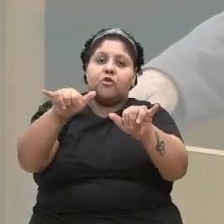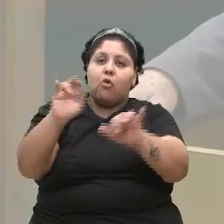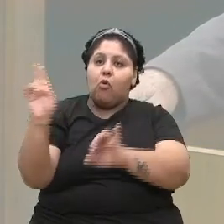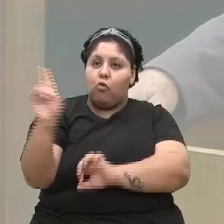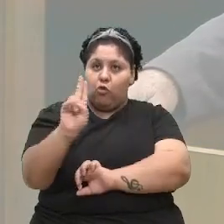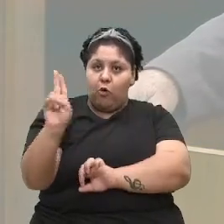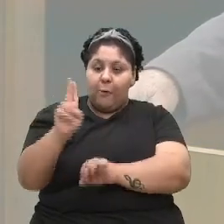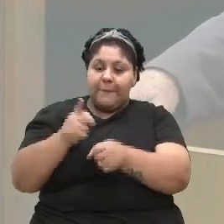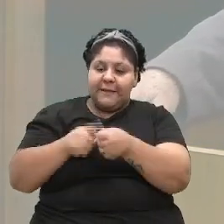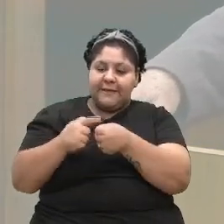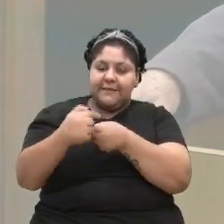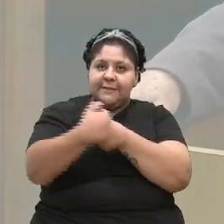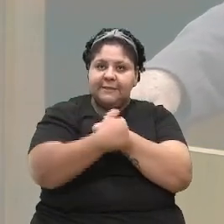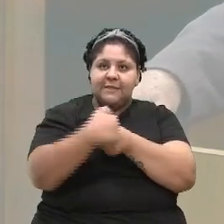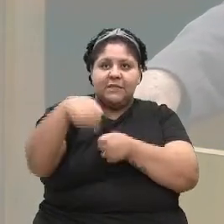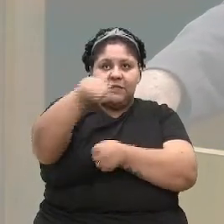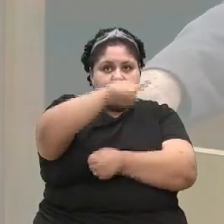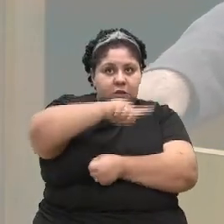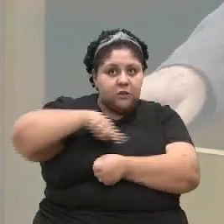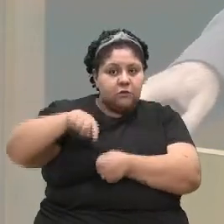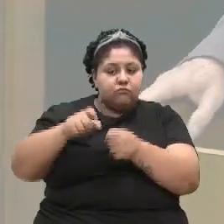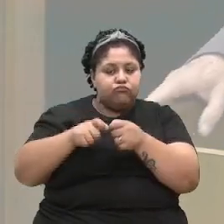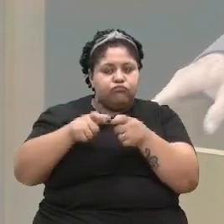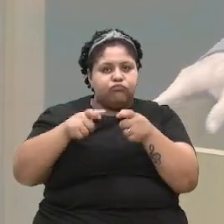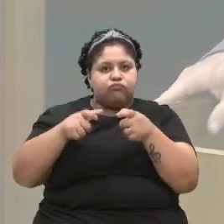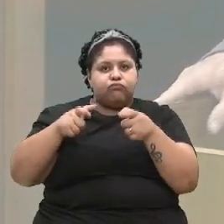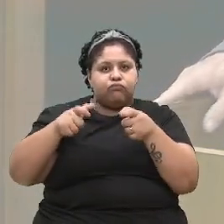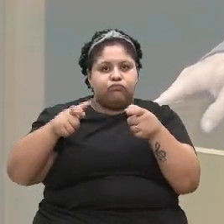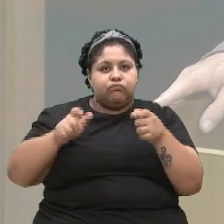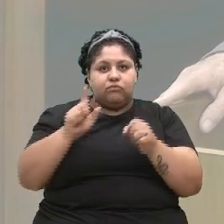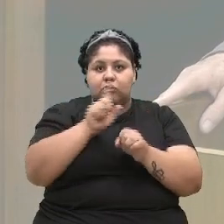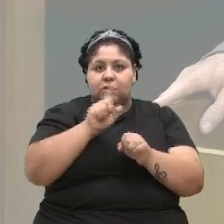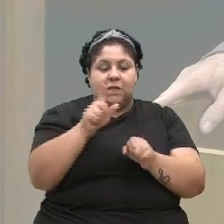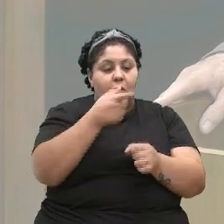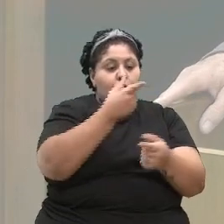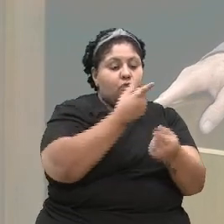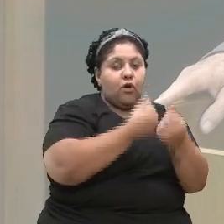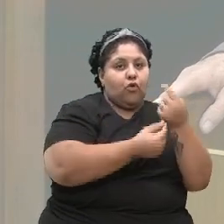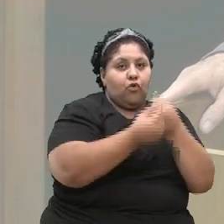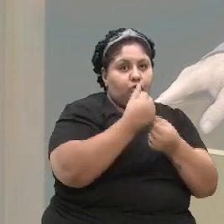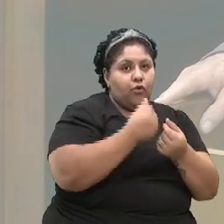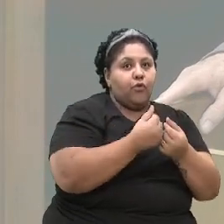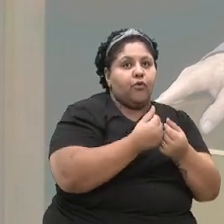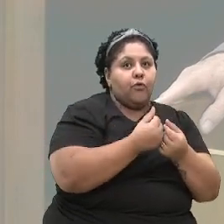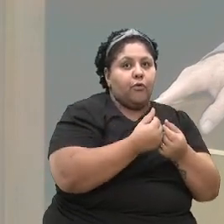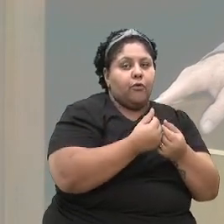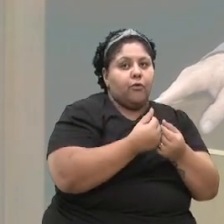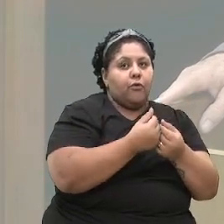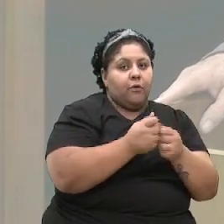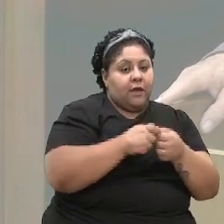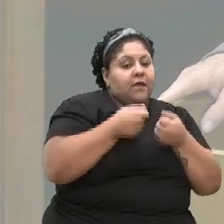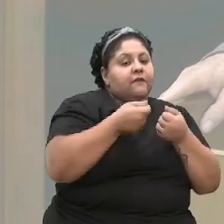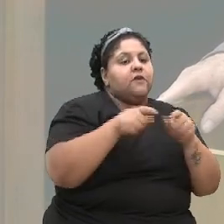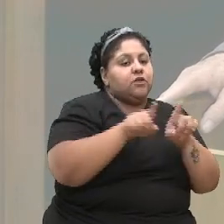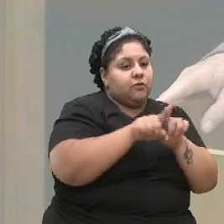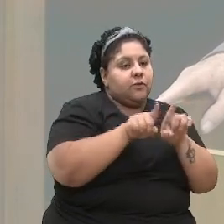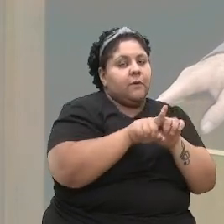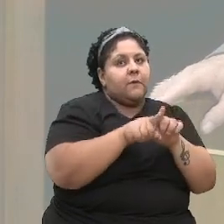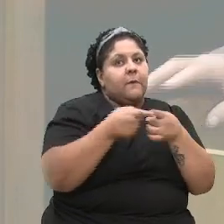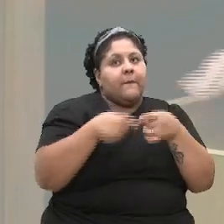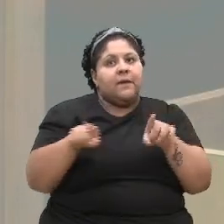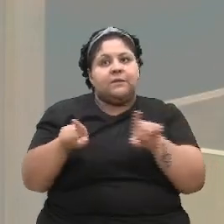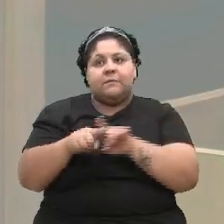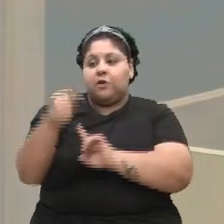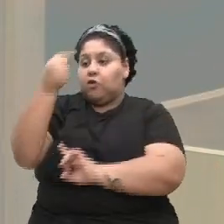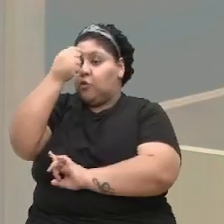nossa cidade, e a nossa cidade cresce, não só no fator econômico, que é defendido aos 4 cantos, mas também na